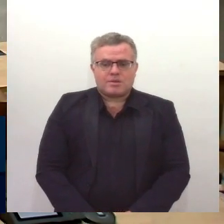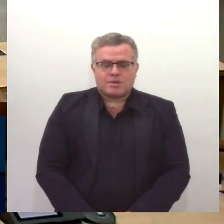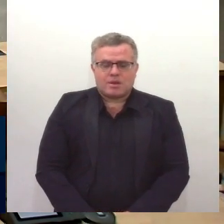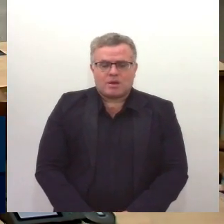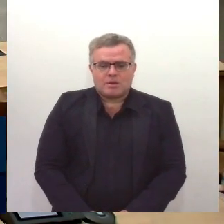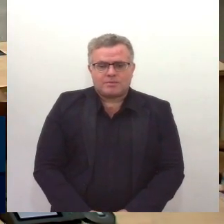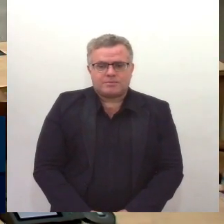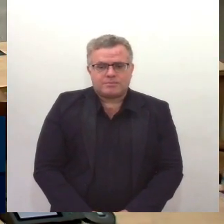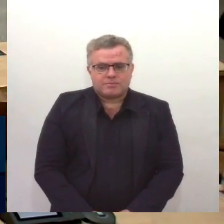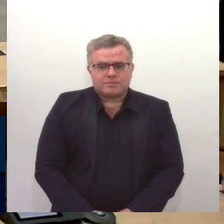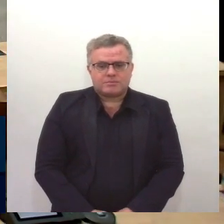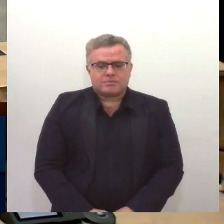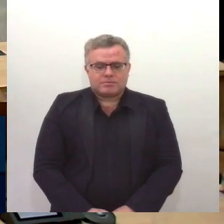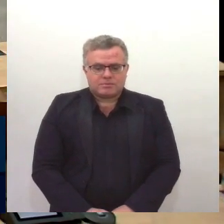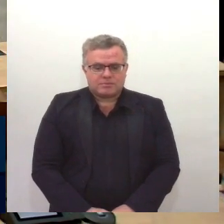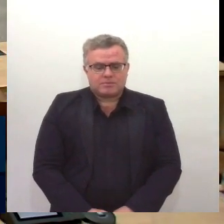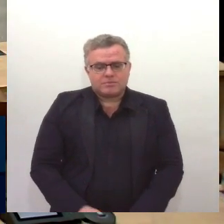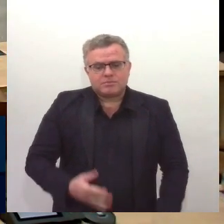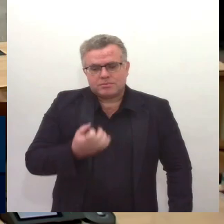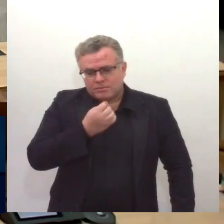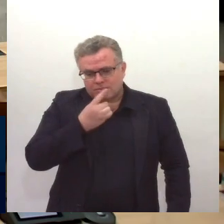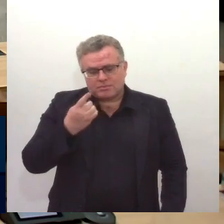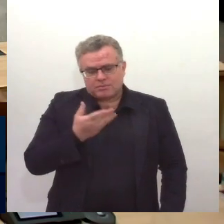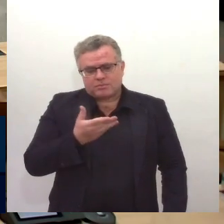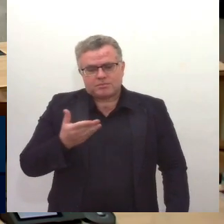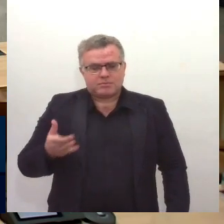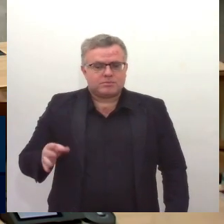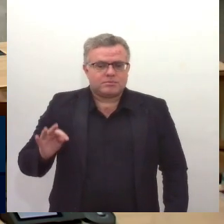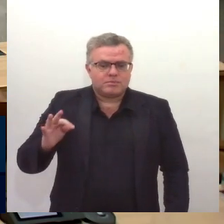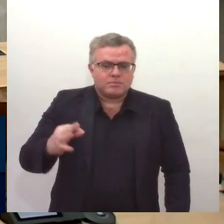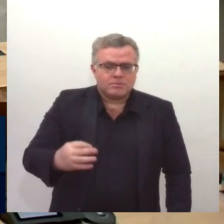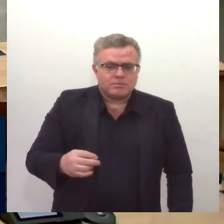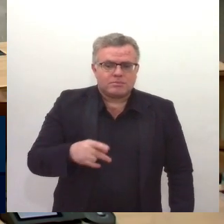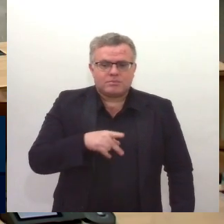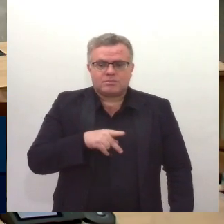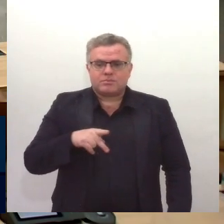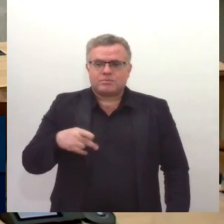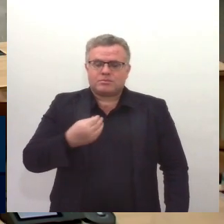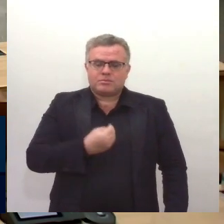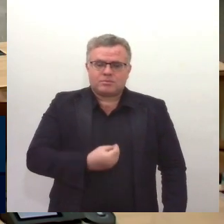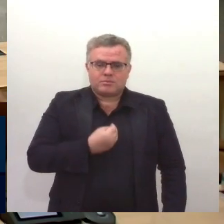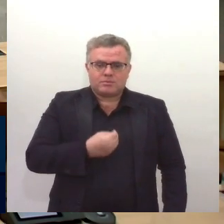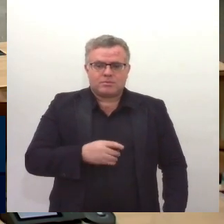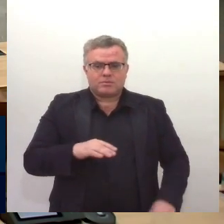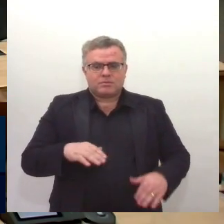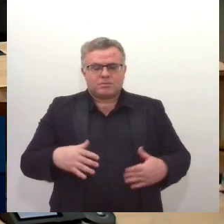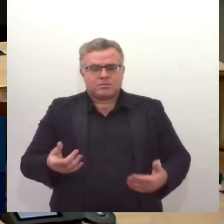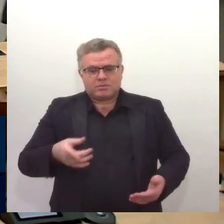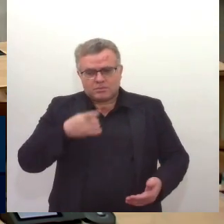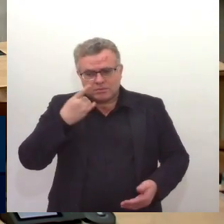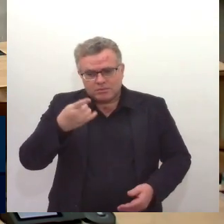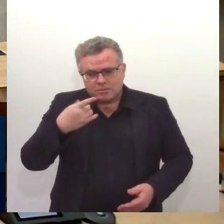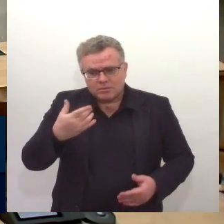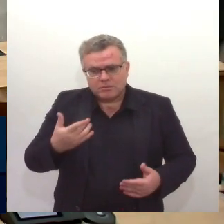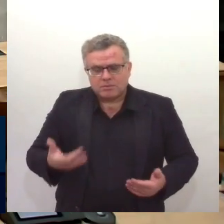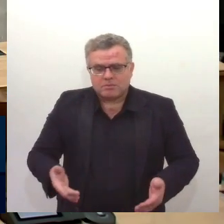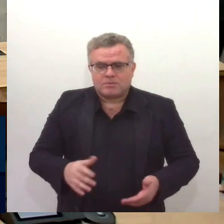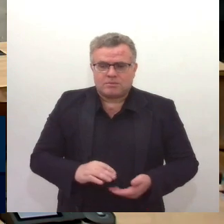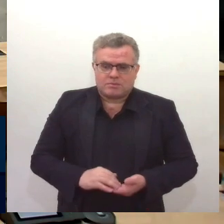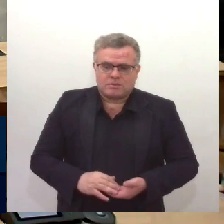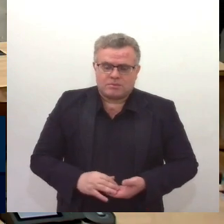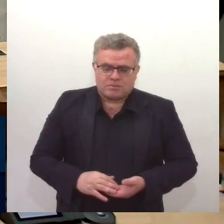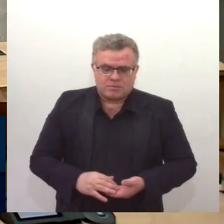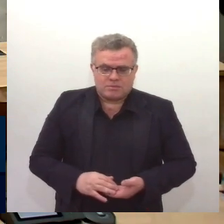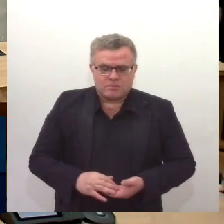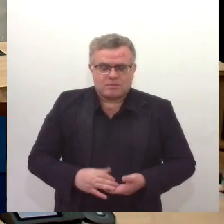Bom dia, senhor presidente, bom dia, senhores deputados, senhoras deputadas. Hoje é